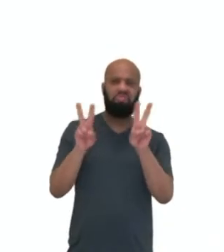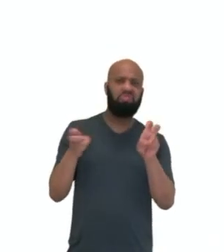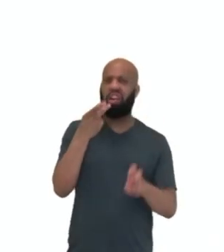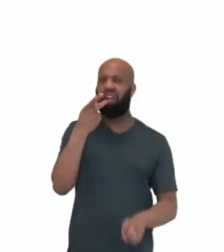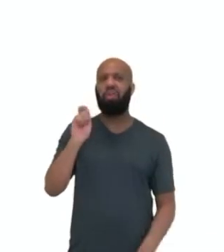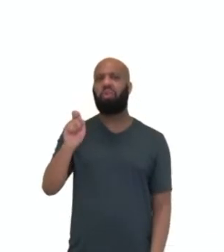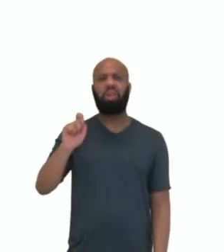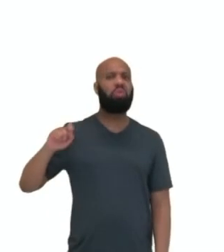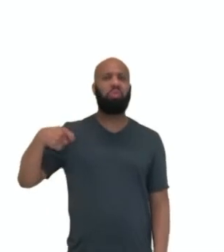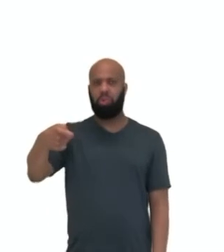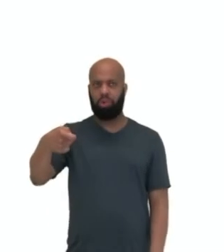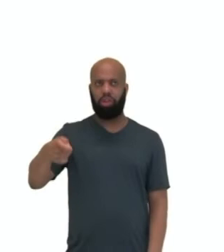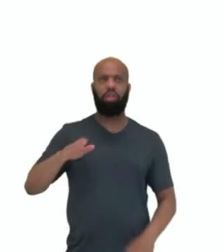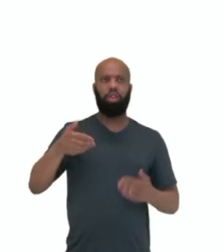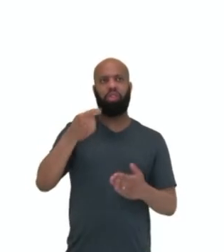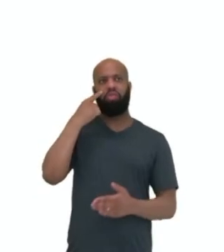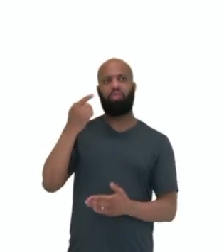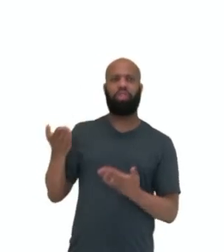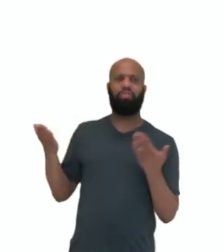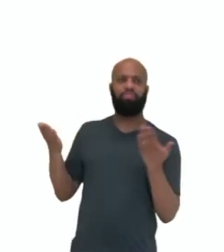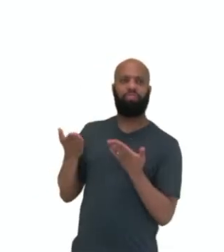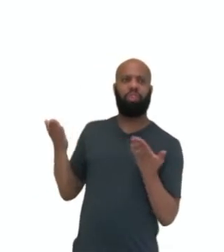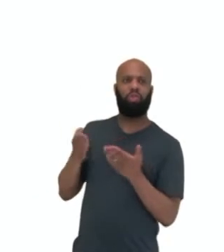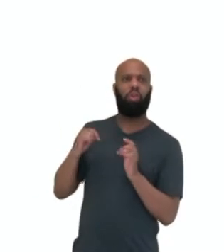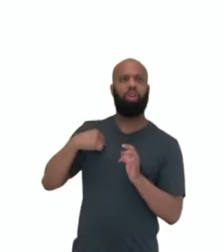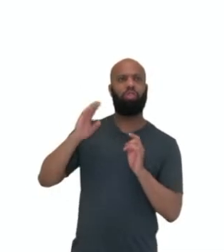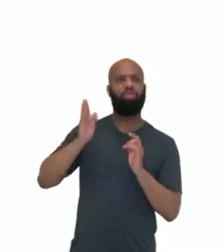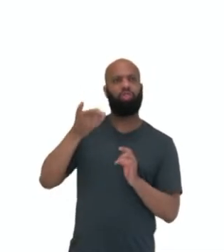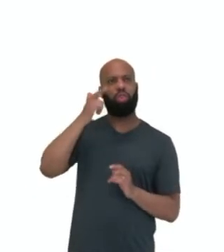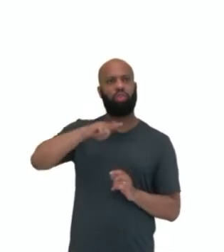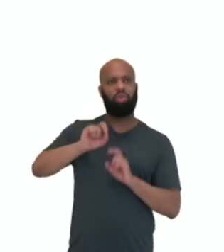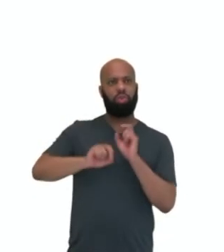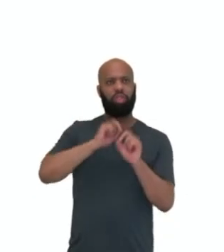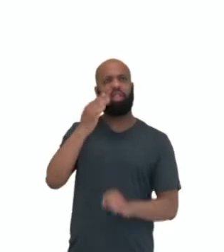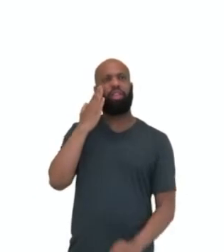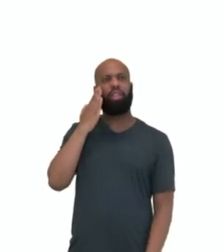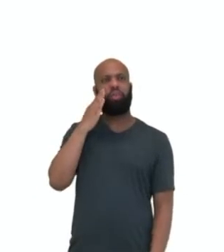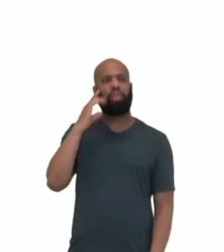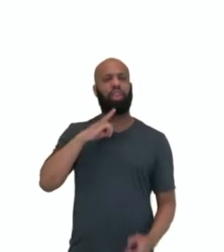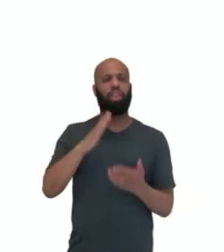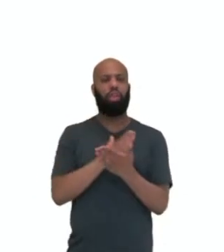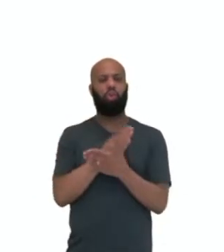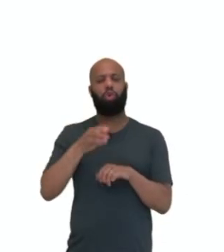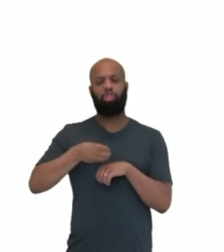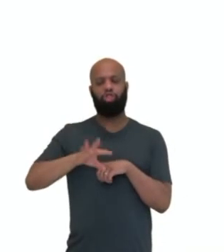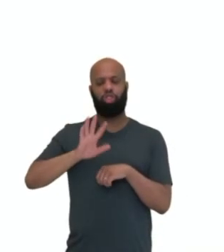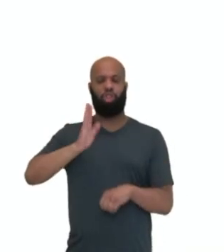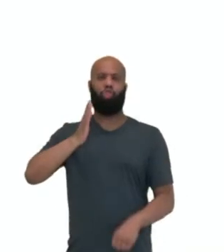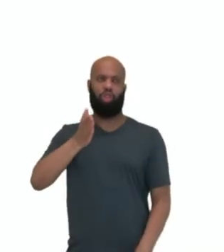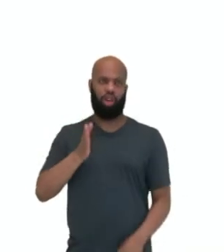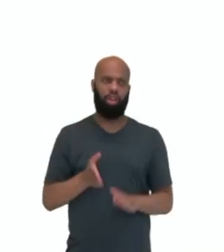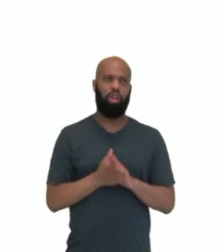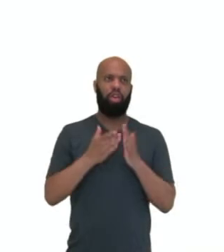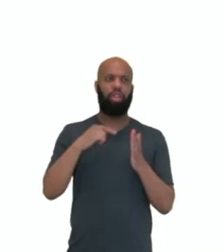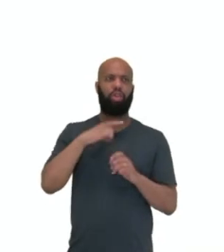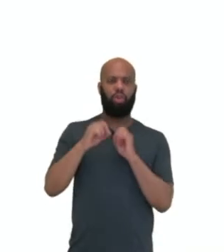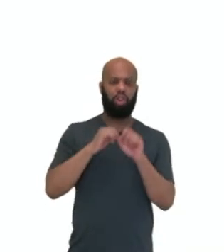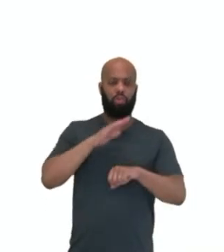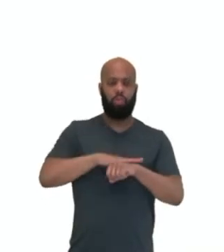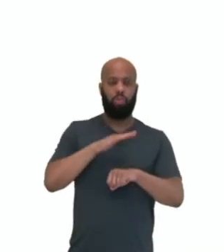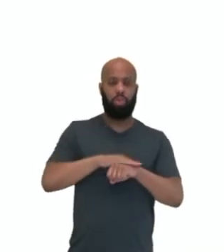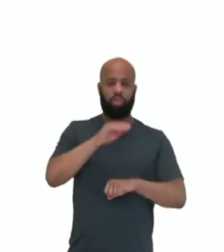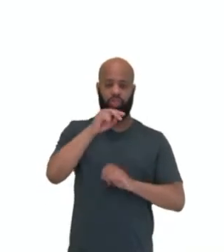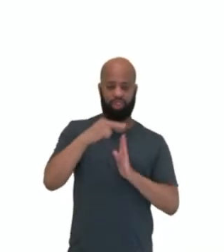só. Observando aqui, eu já tenho, né, algumas dicas. Então, ao ler